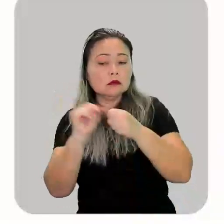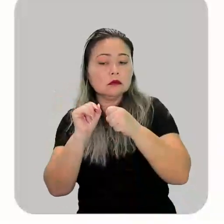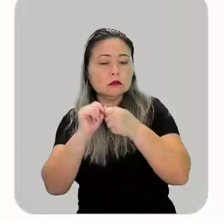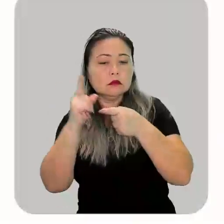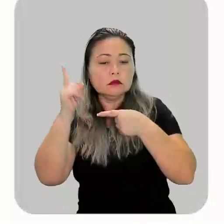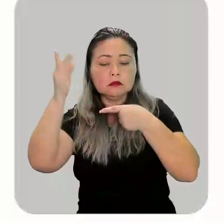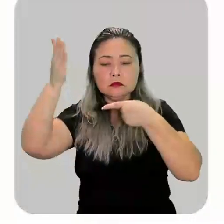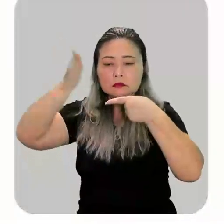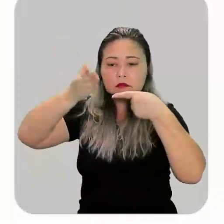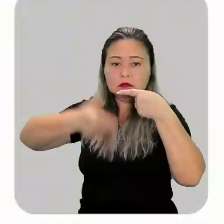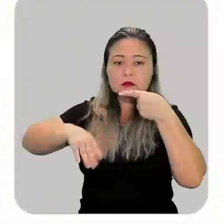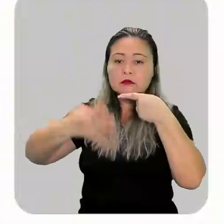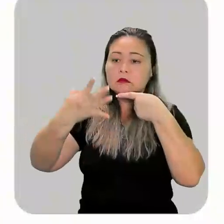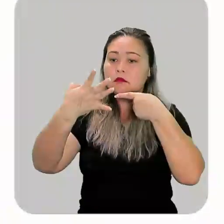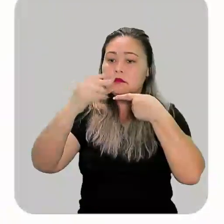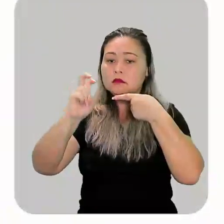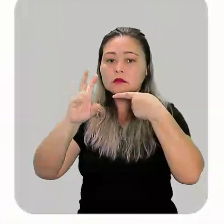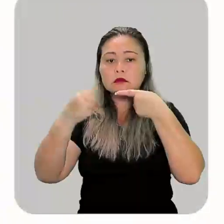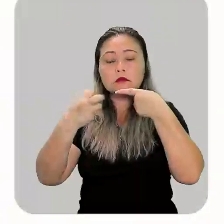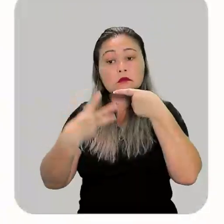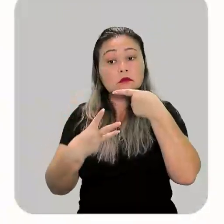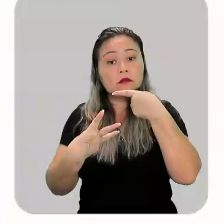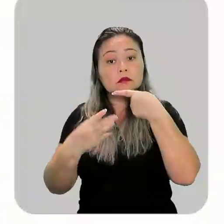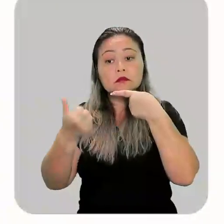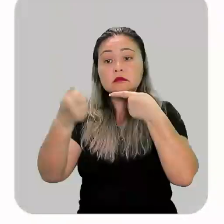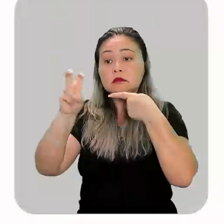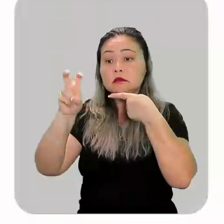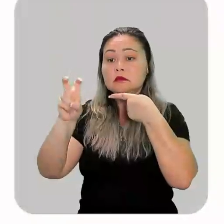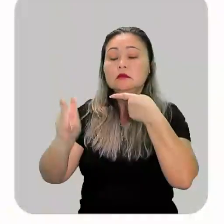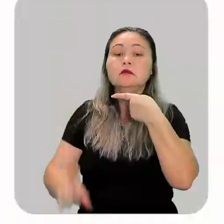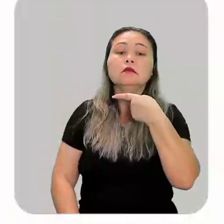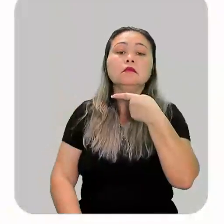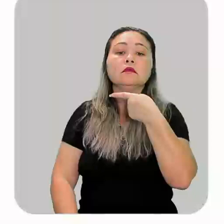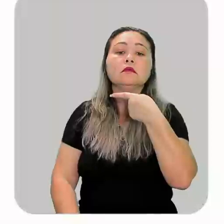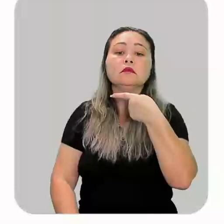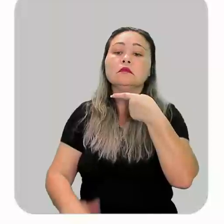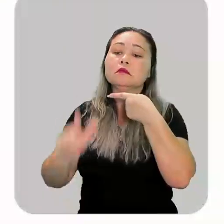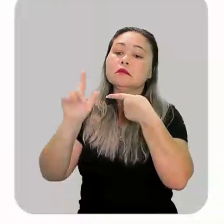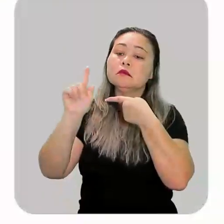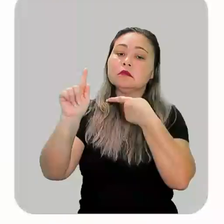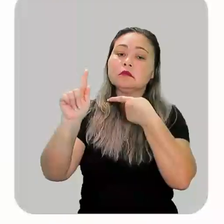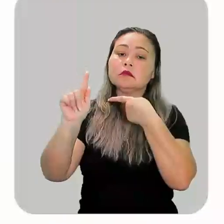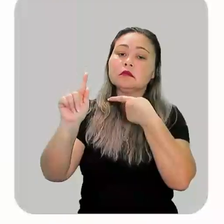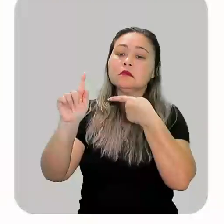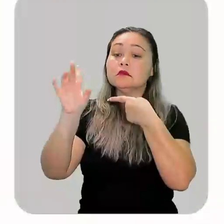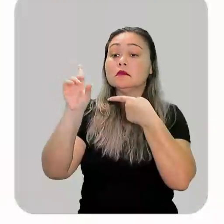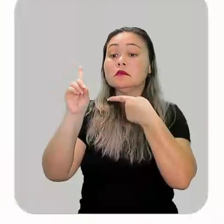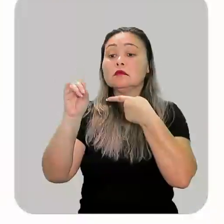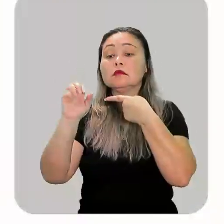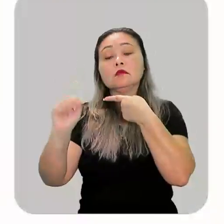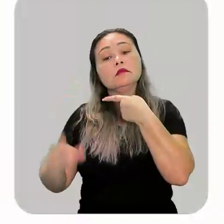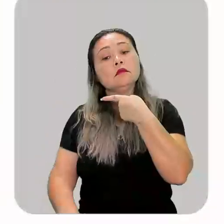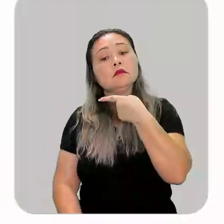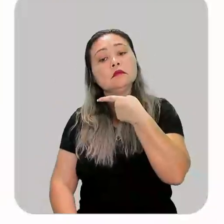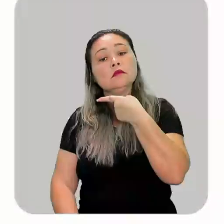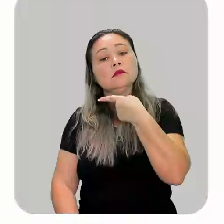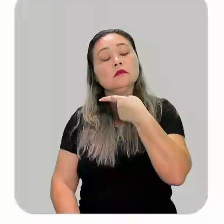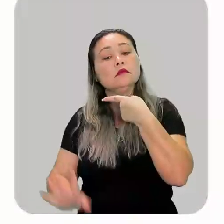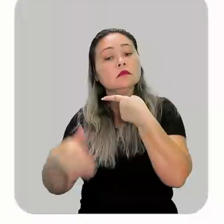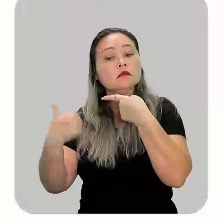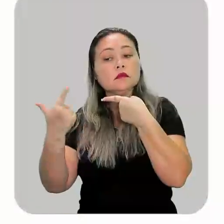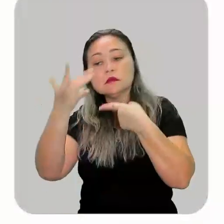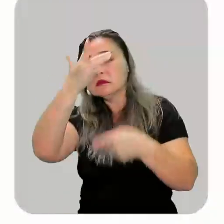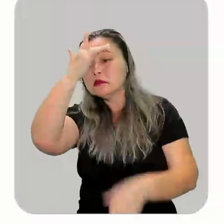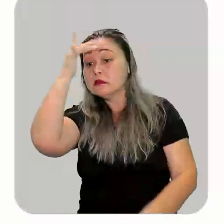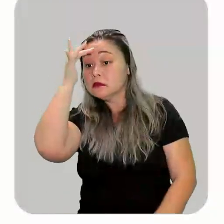aqui de cortar, né? Ih, 45 por 30, por 3? 15. 15 gramas por dia, né? Então,